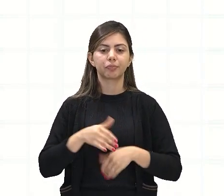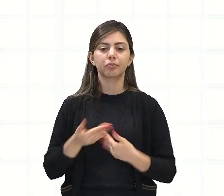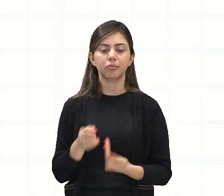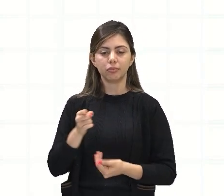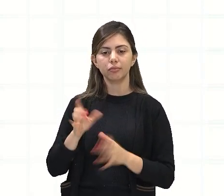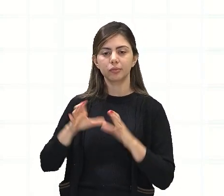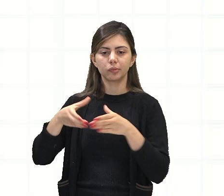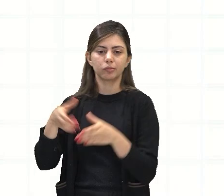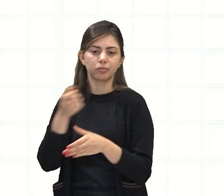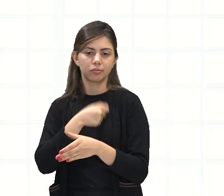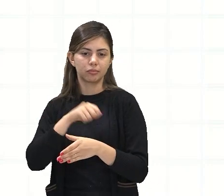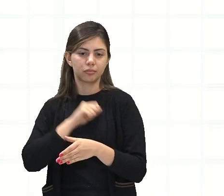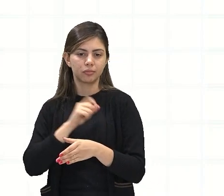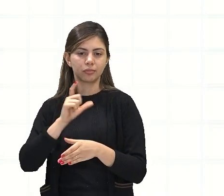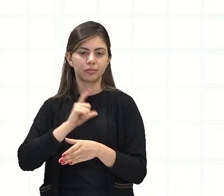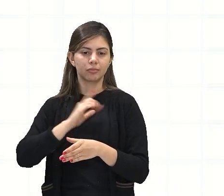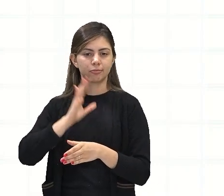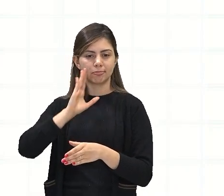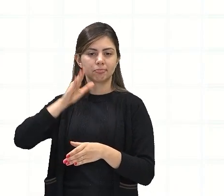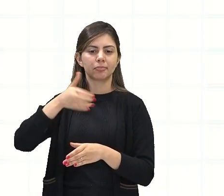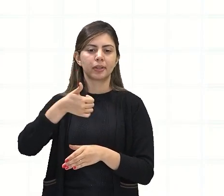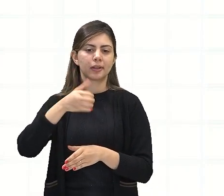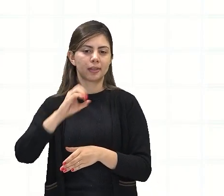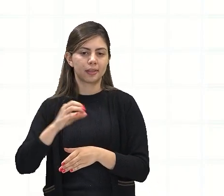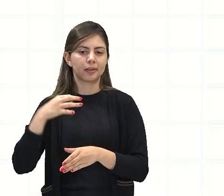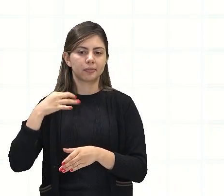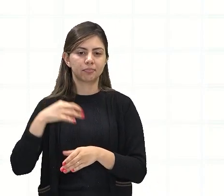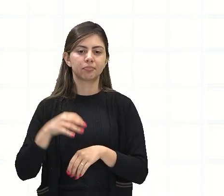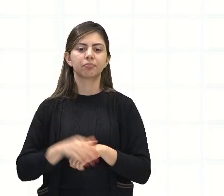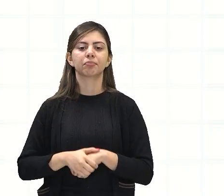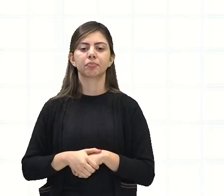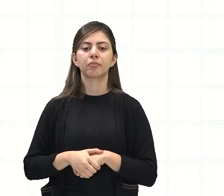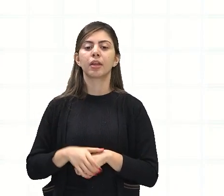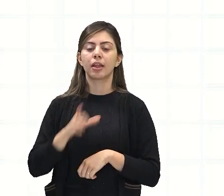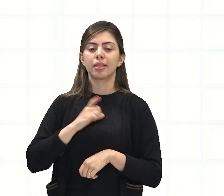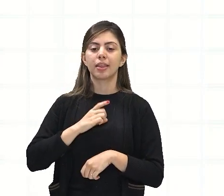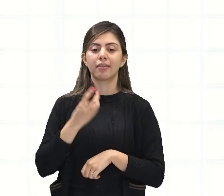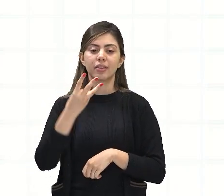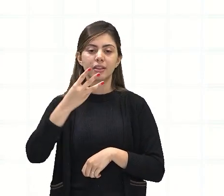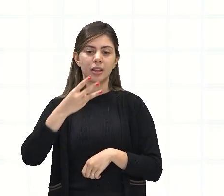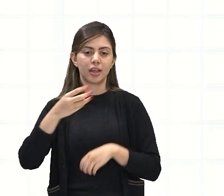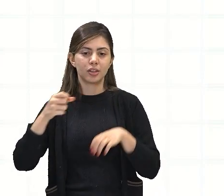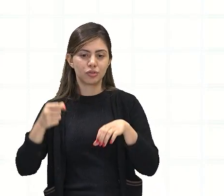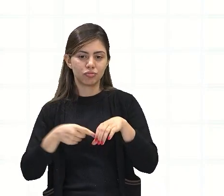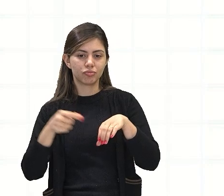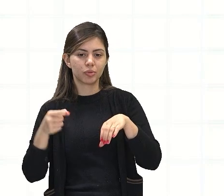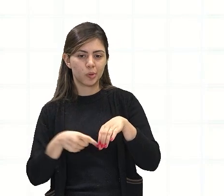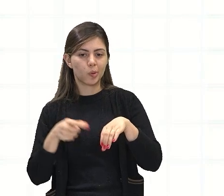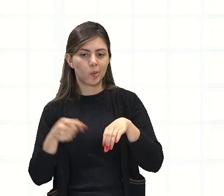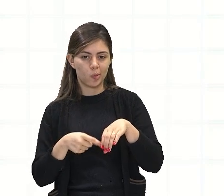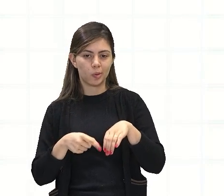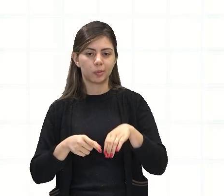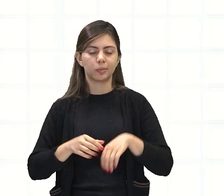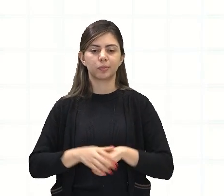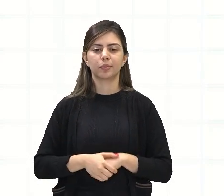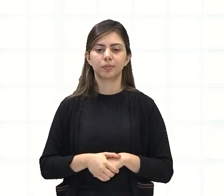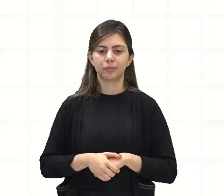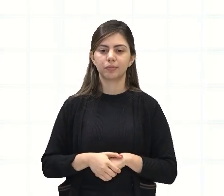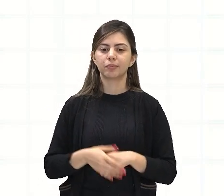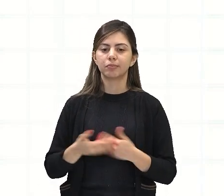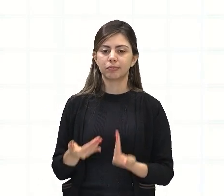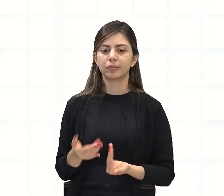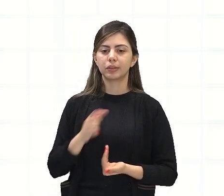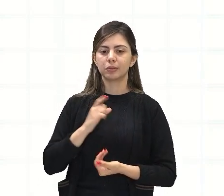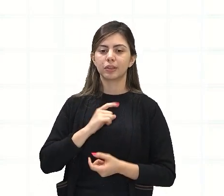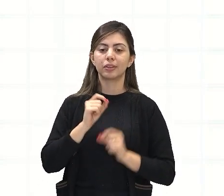teve um destaque, o camisa 10, que marcou os 3 gols dos hermanos na partida. Com o revés,